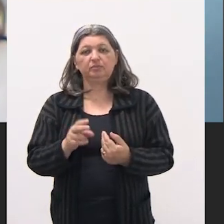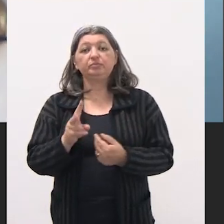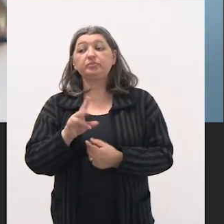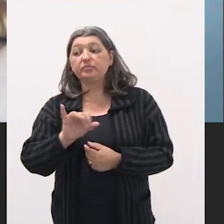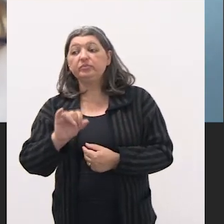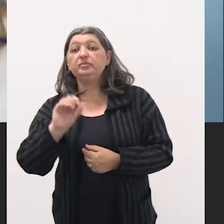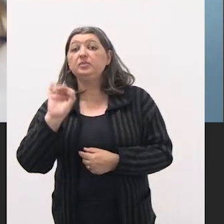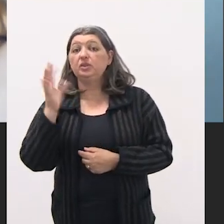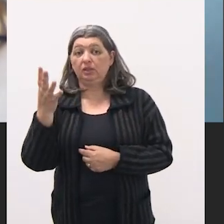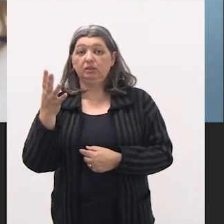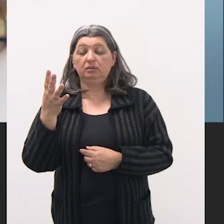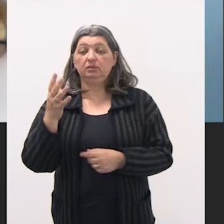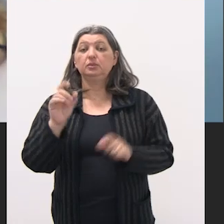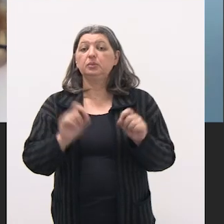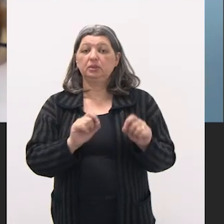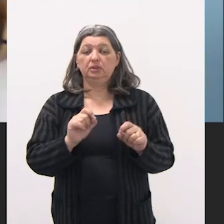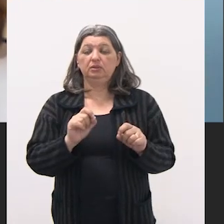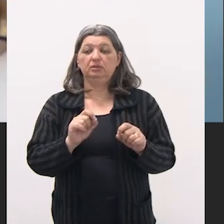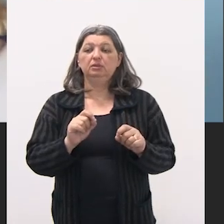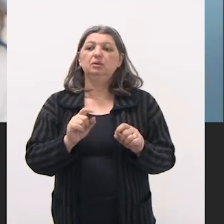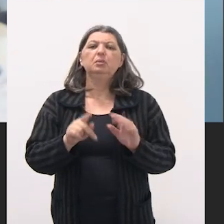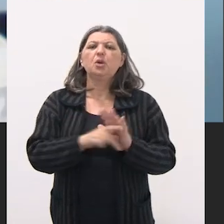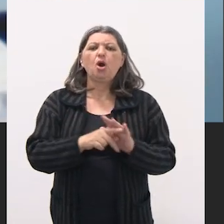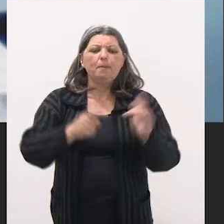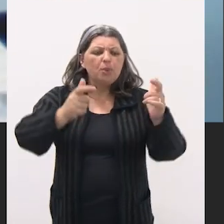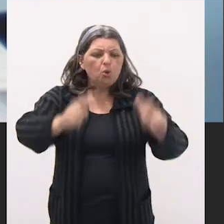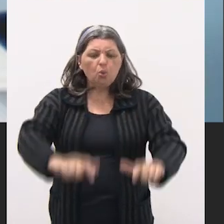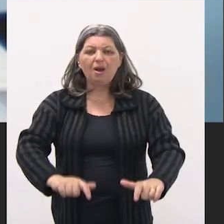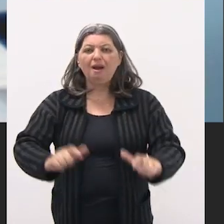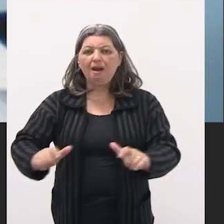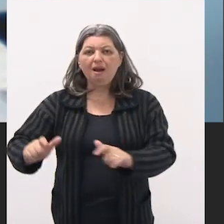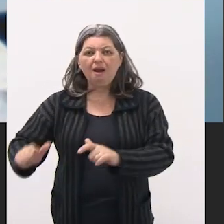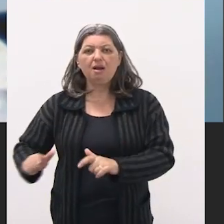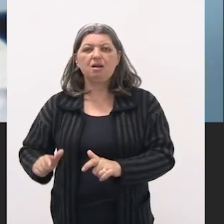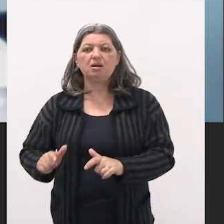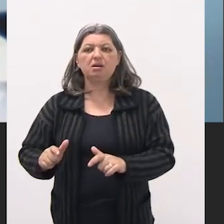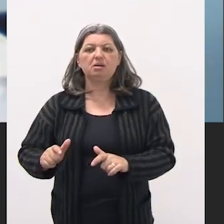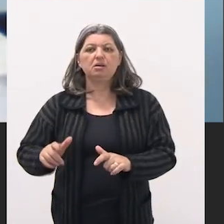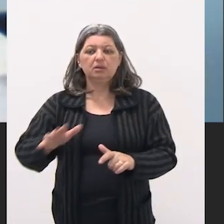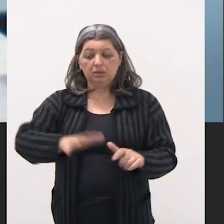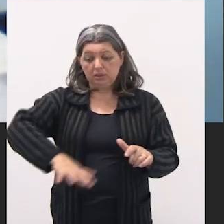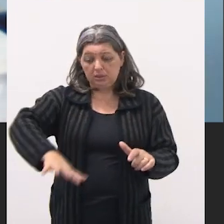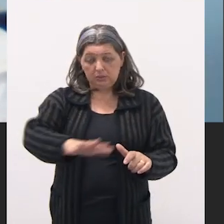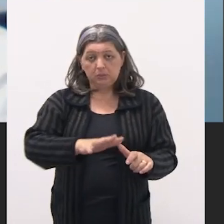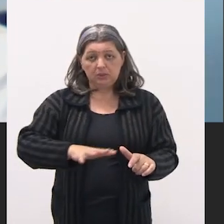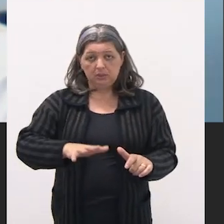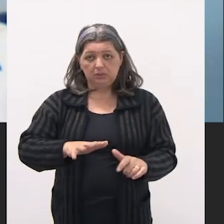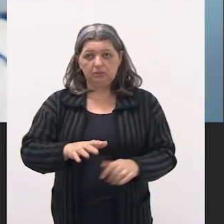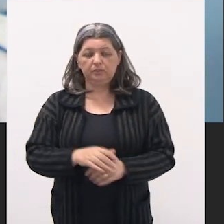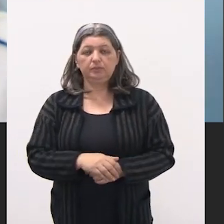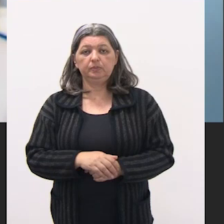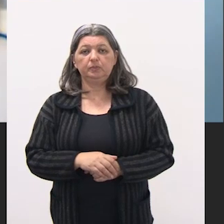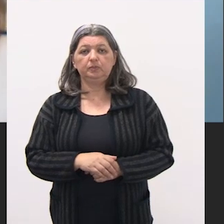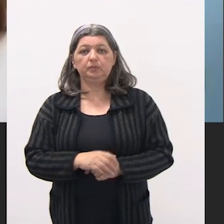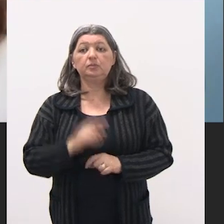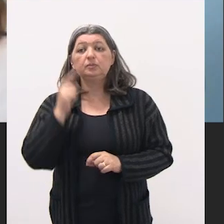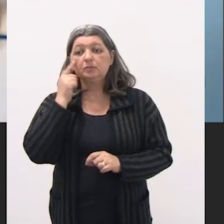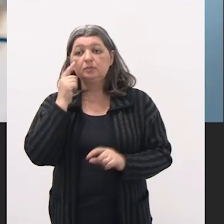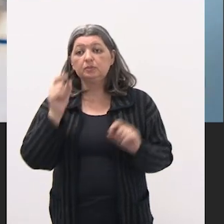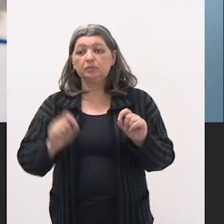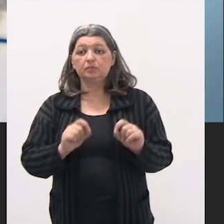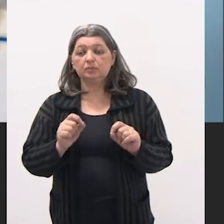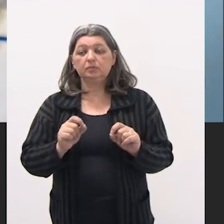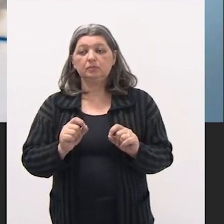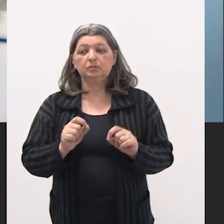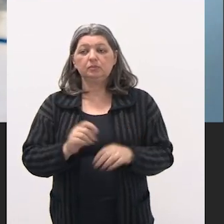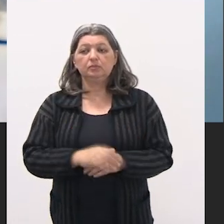com espaços demarcados e com espaços diferentes. Nós temos